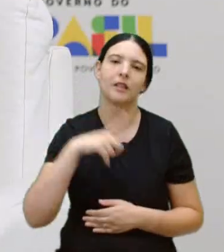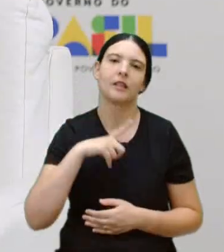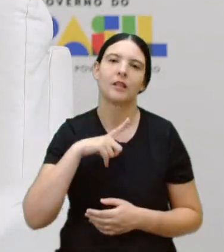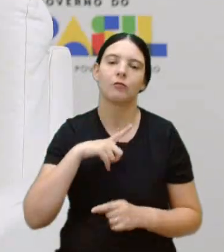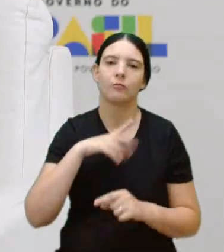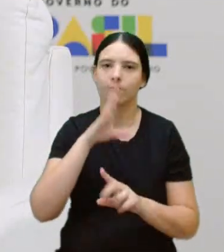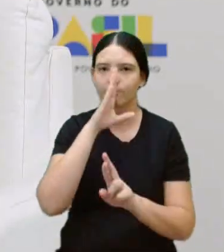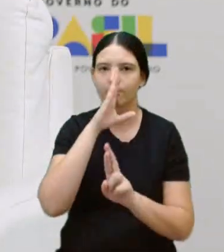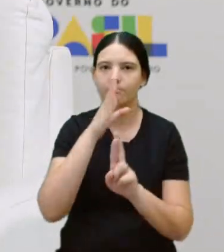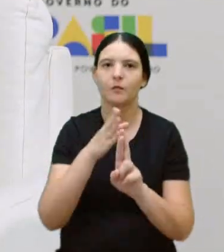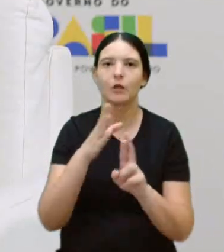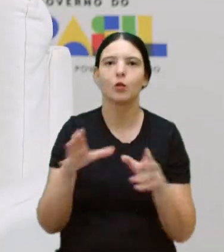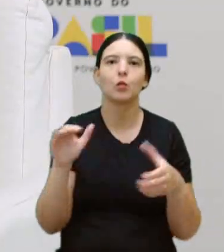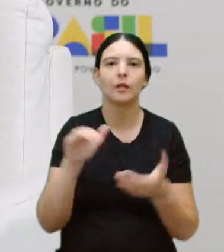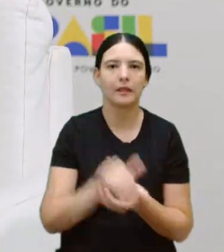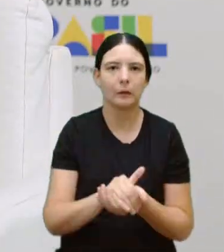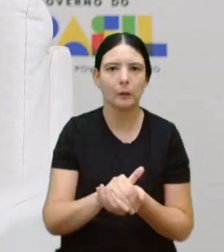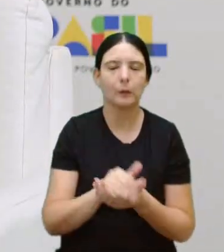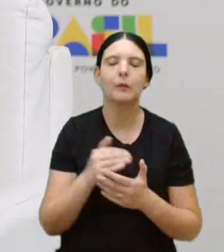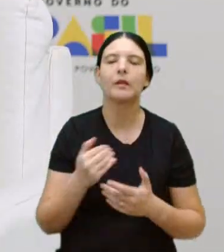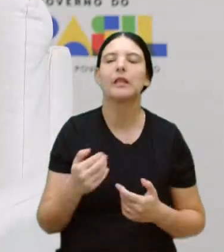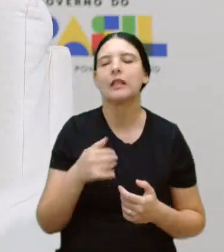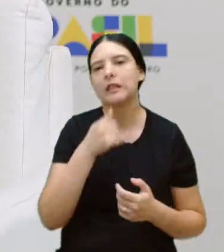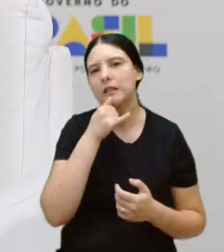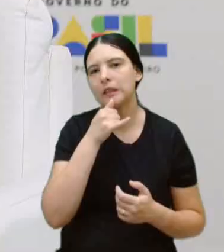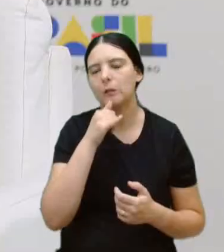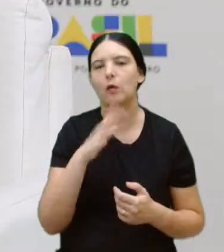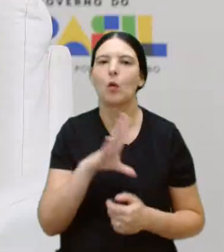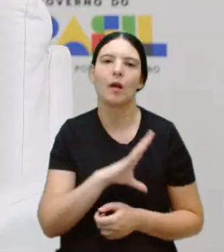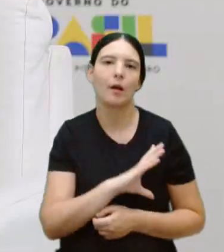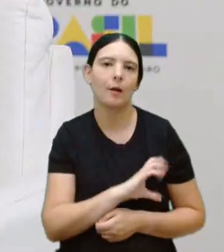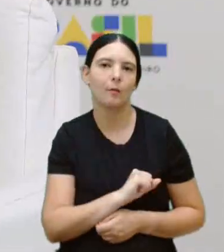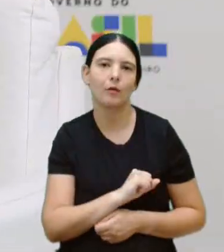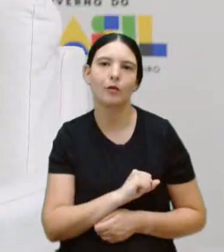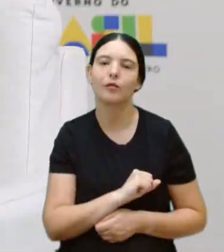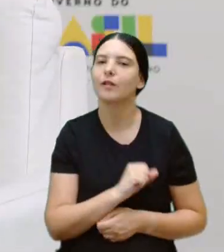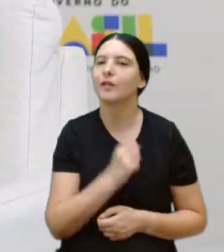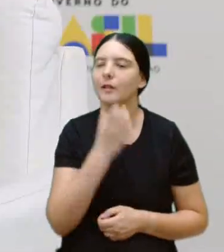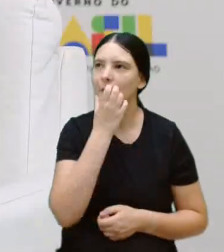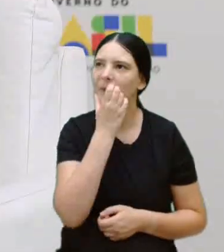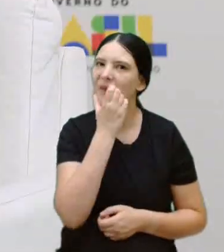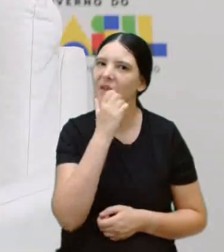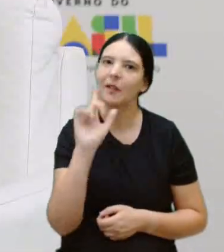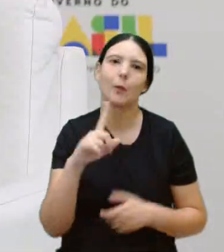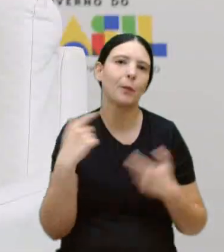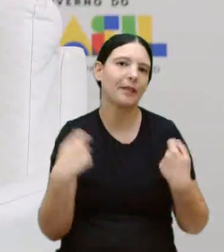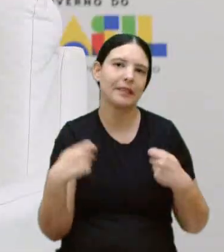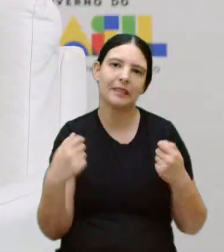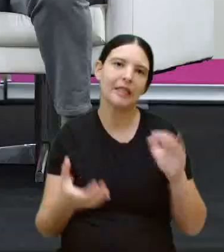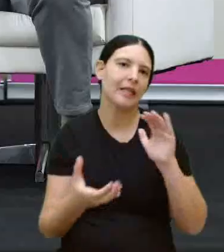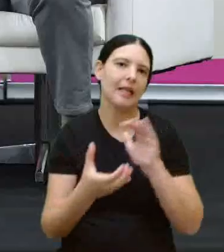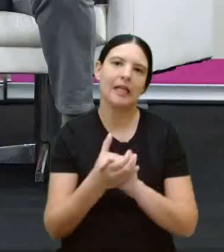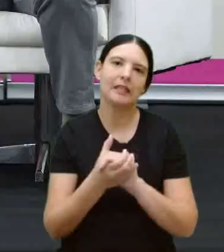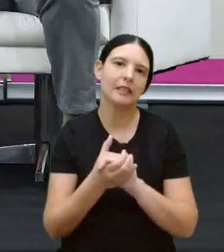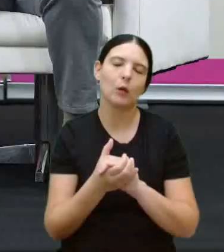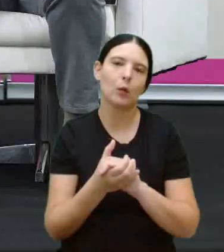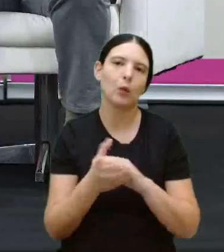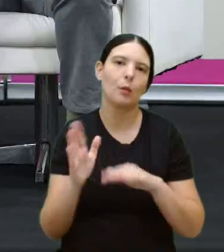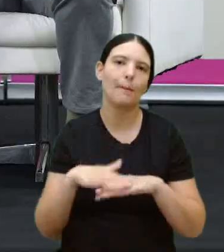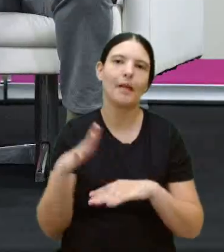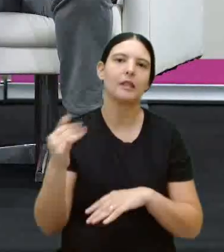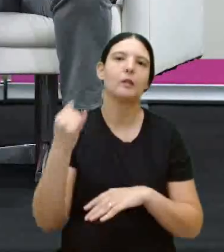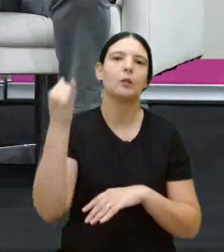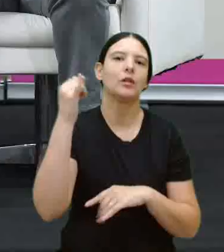casal. E aí, uma relação amorosa não precisa ser de casal, não tem mais valor. Por quê?